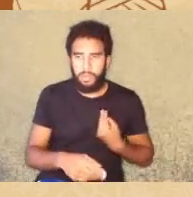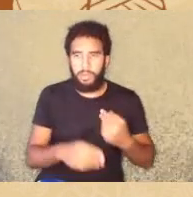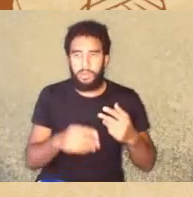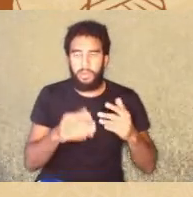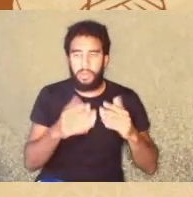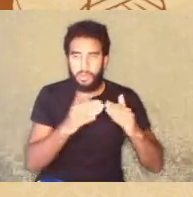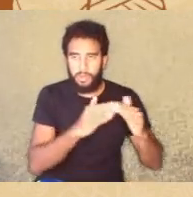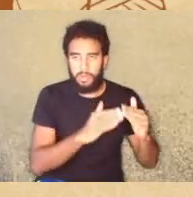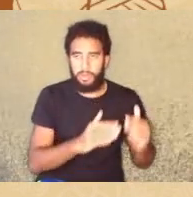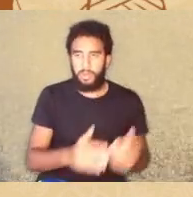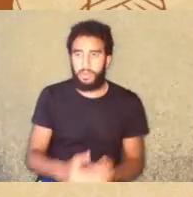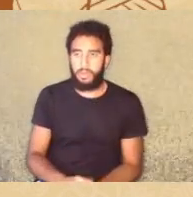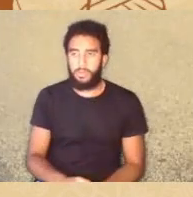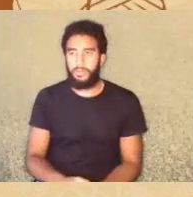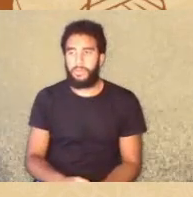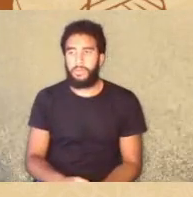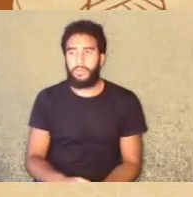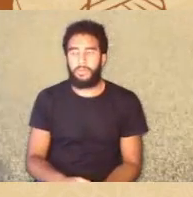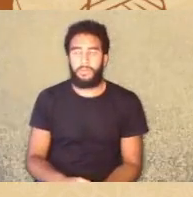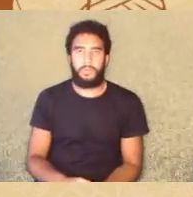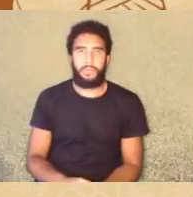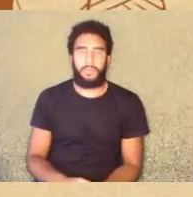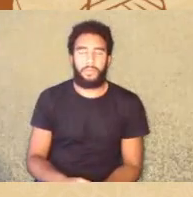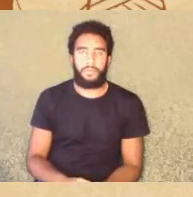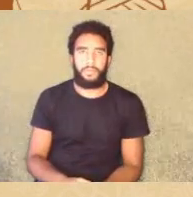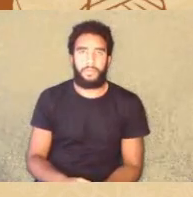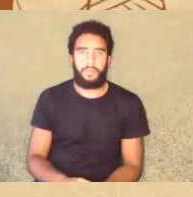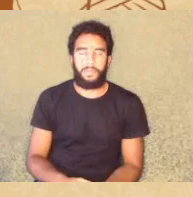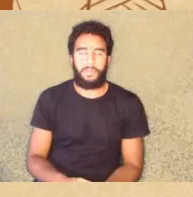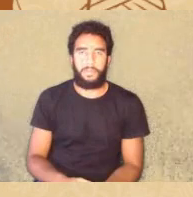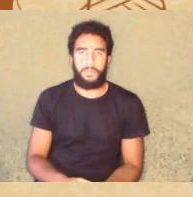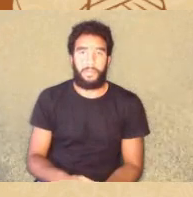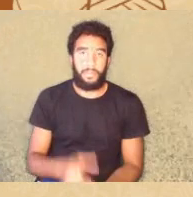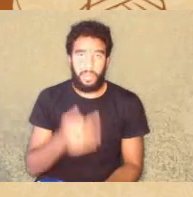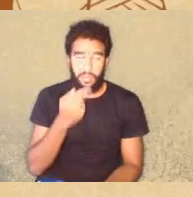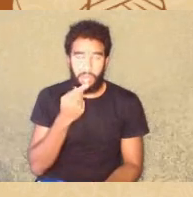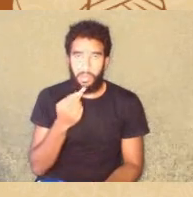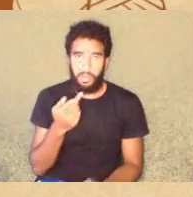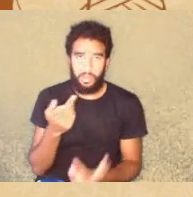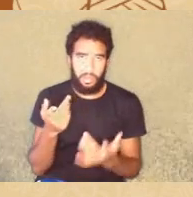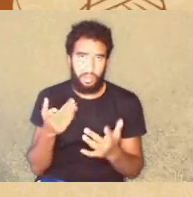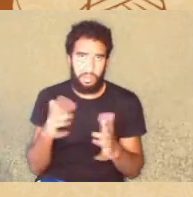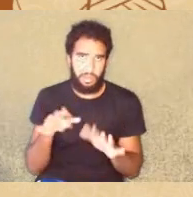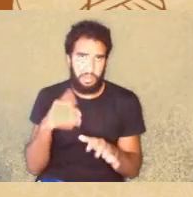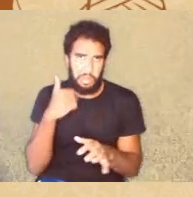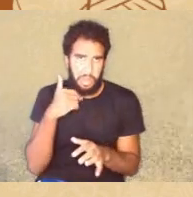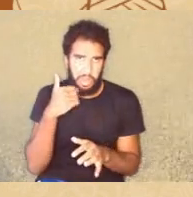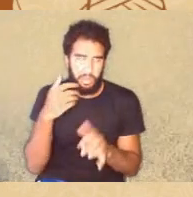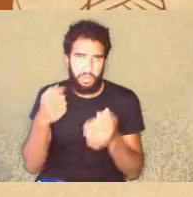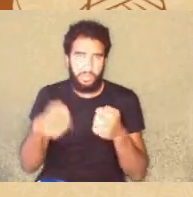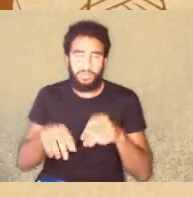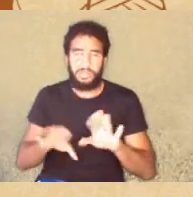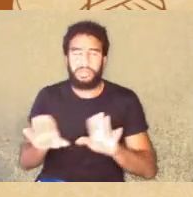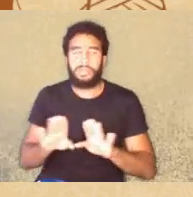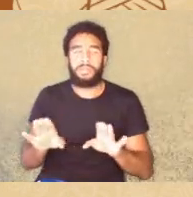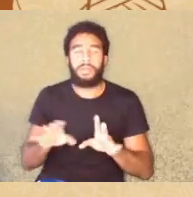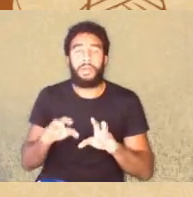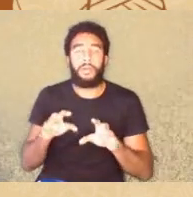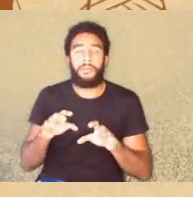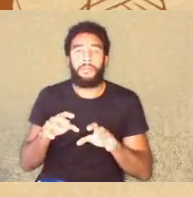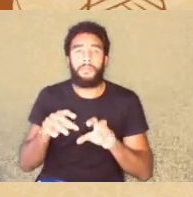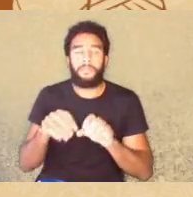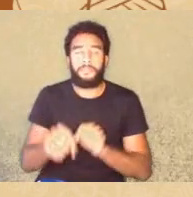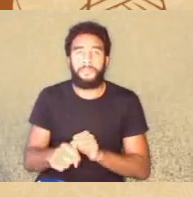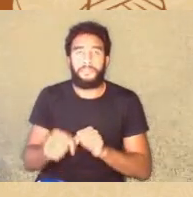O que eu estou falando é nem precisar formar, é isso que eu estava falando, nem precisar formar psicólogo, psicanalista, não é isso. Mas que a pessoa tenha um mínimo